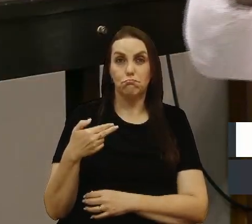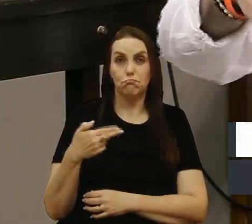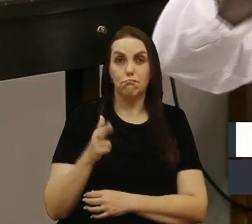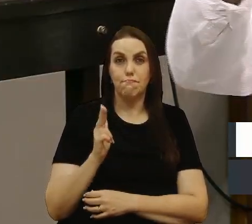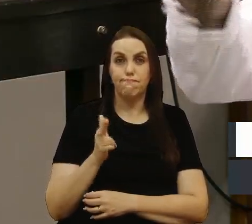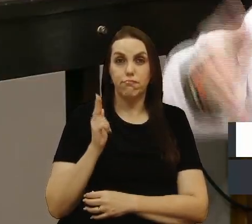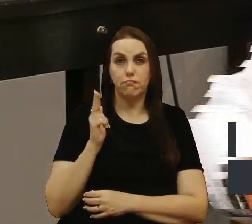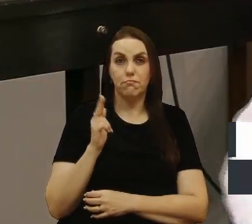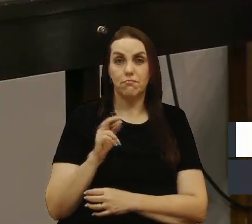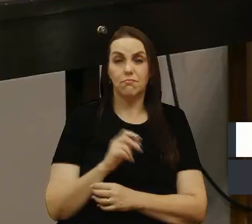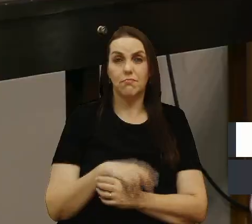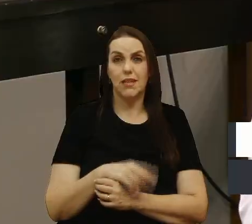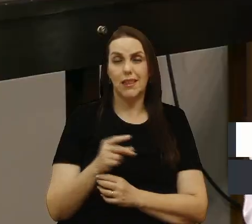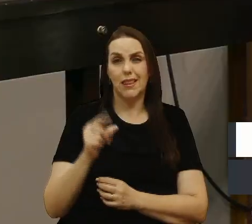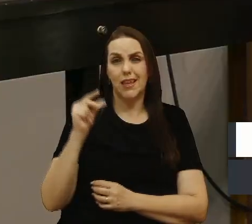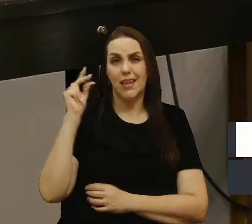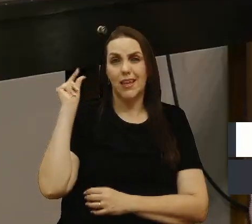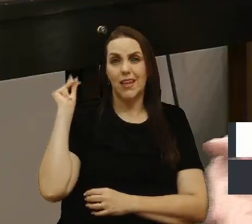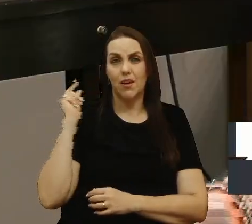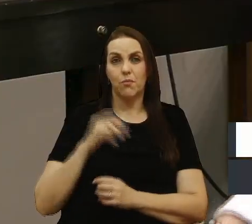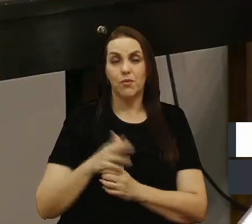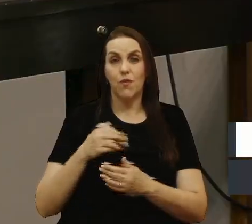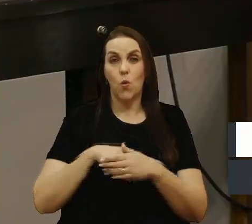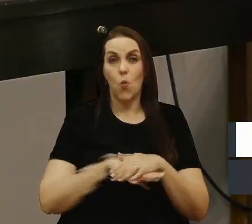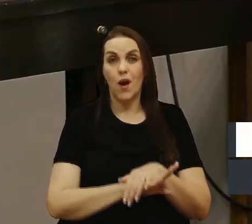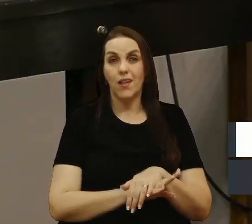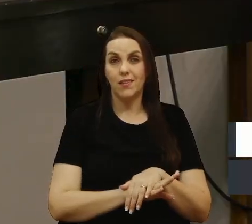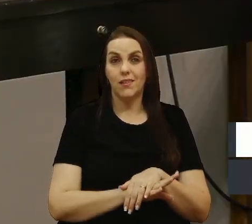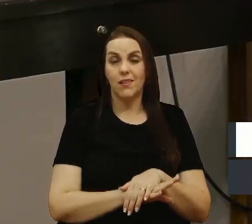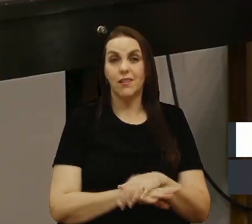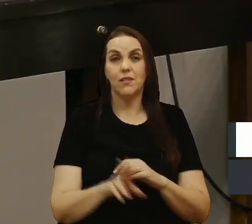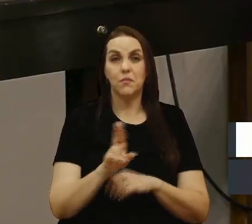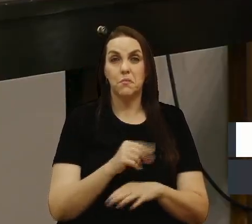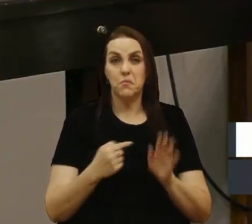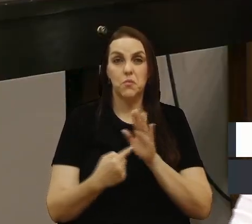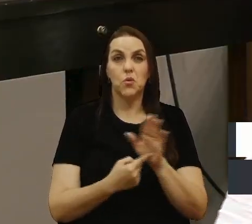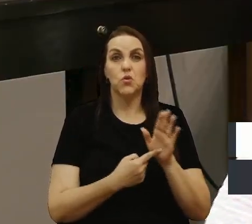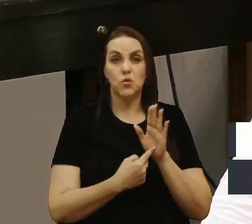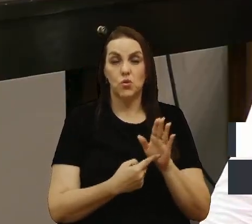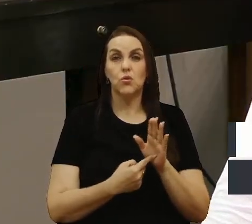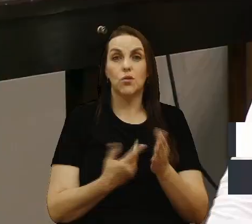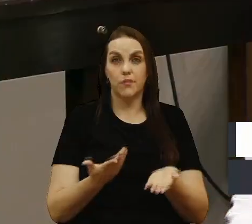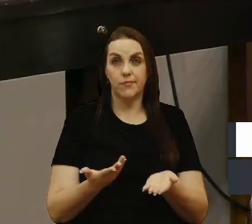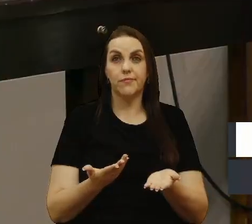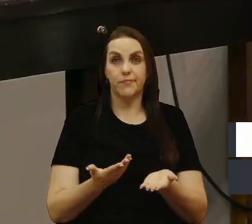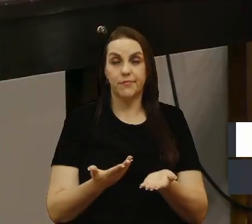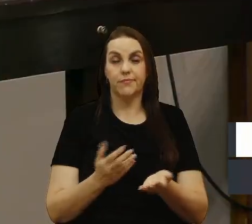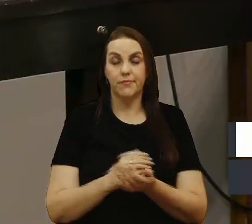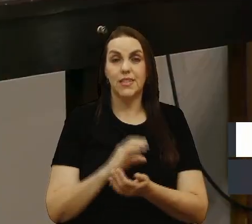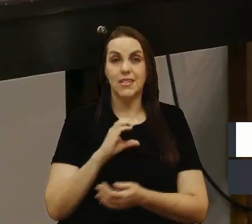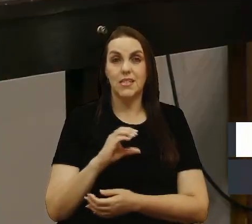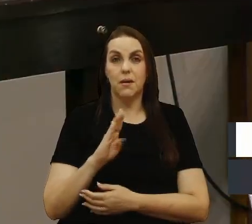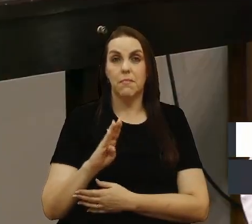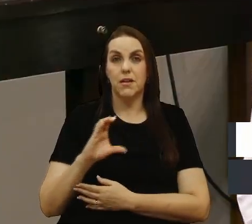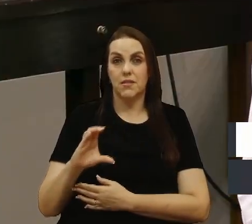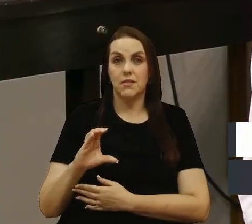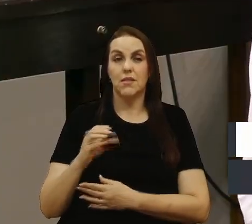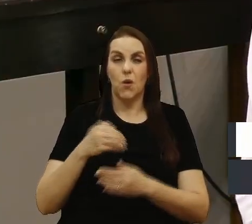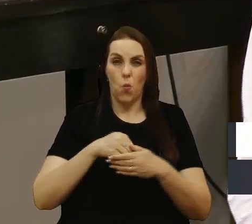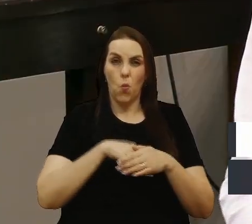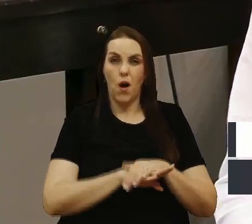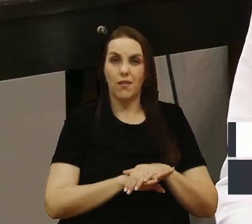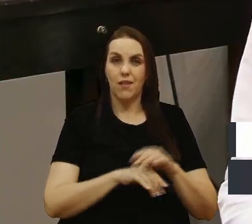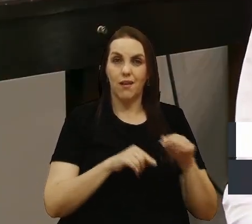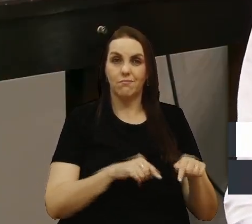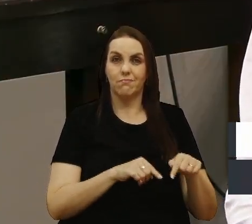há muitos e muitos anos, que estava guardado, mas acabou mostrando que uma CBC, uma munição CBC, né, bem guardada